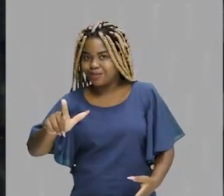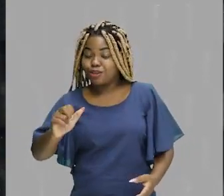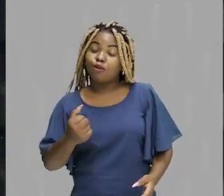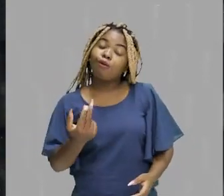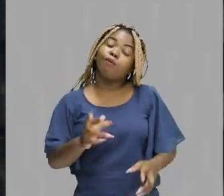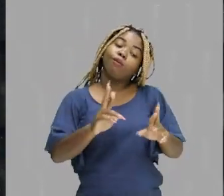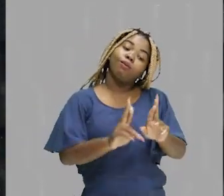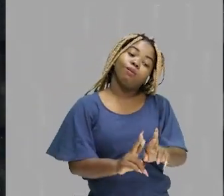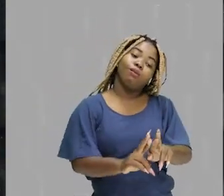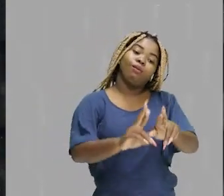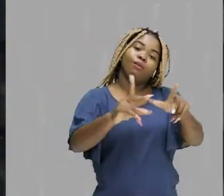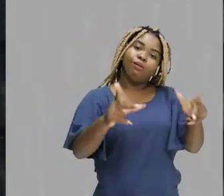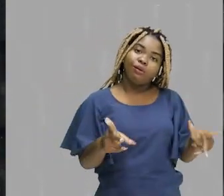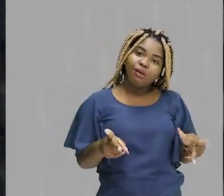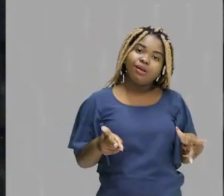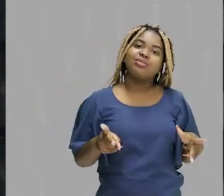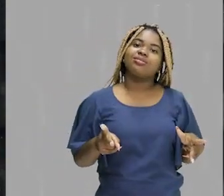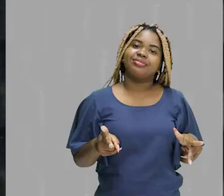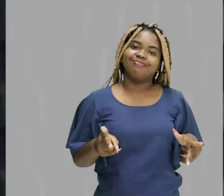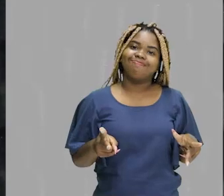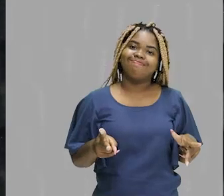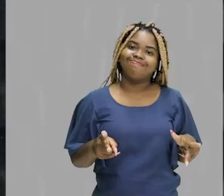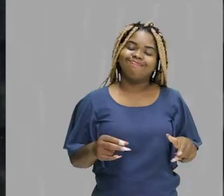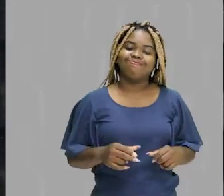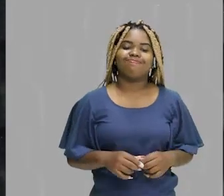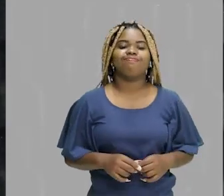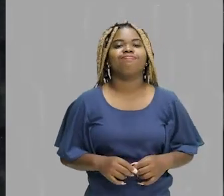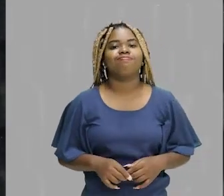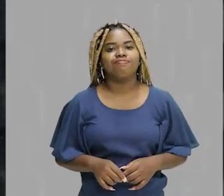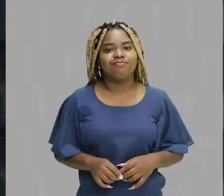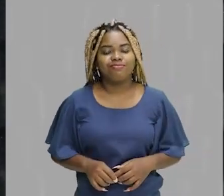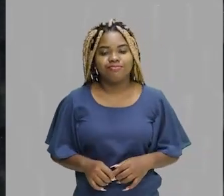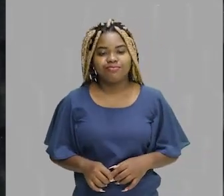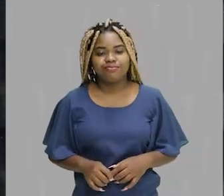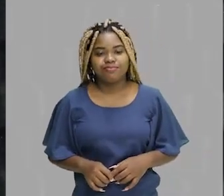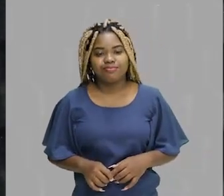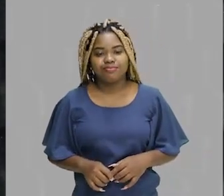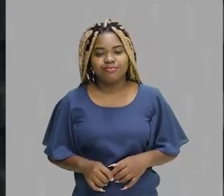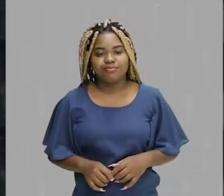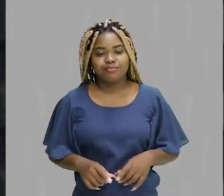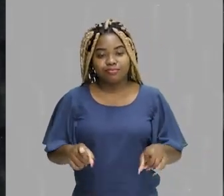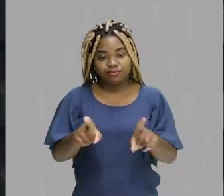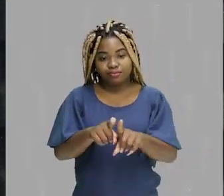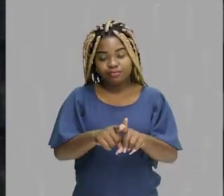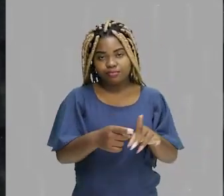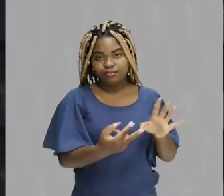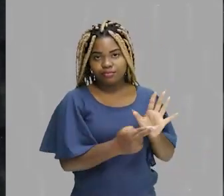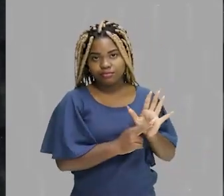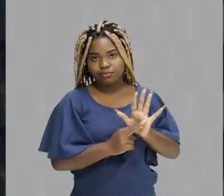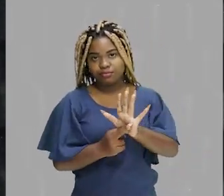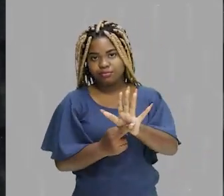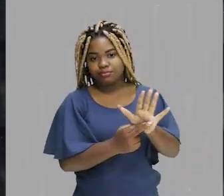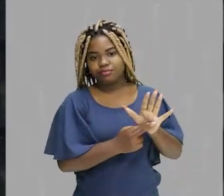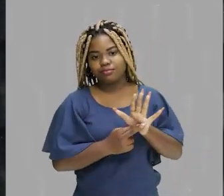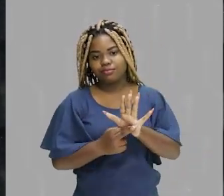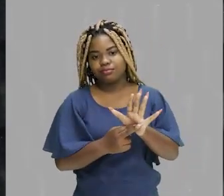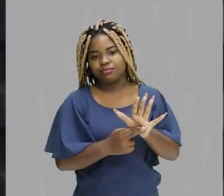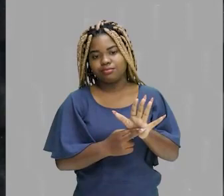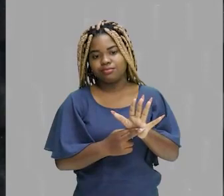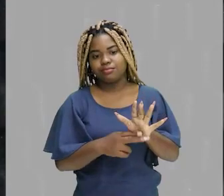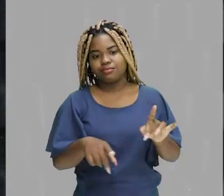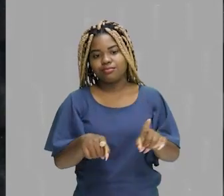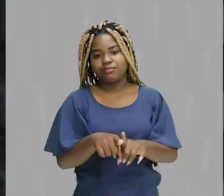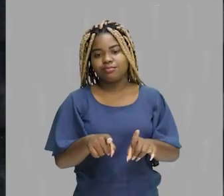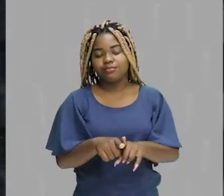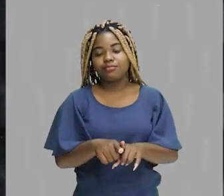Ou carbono assimétrico. Então, eu também quis representar esse ácido lático usando um